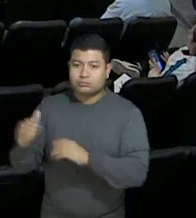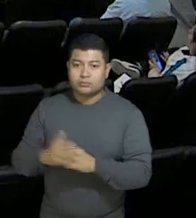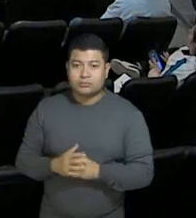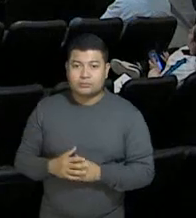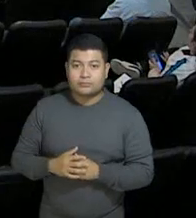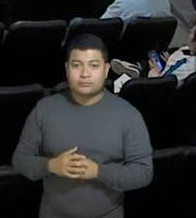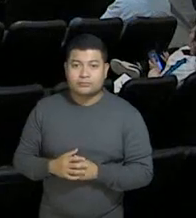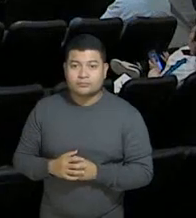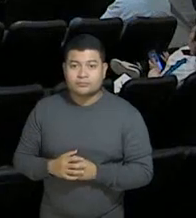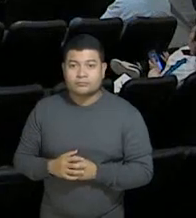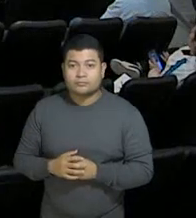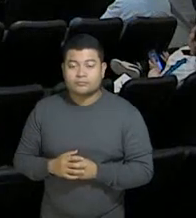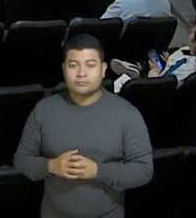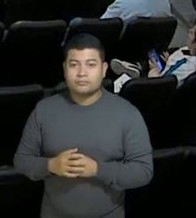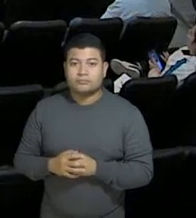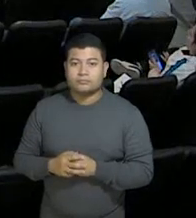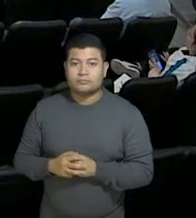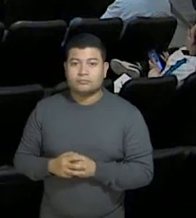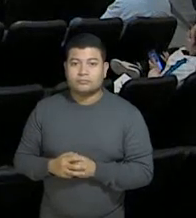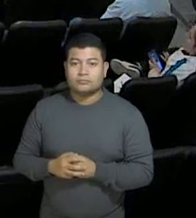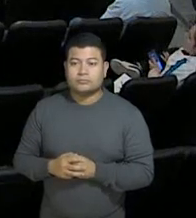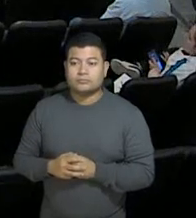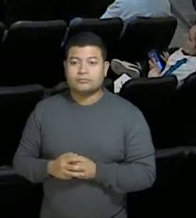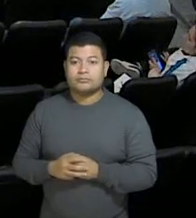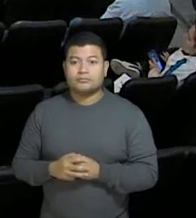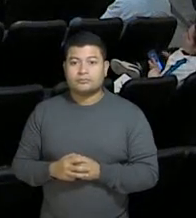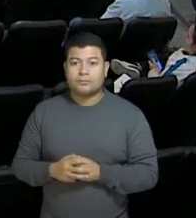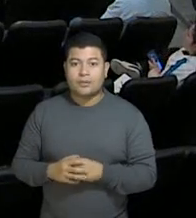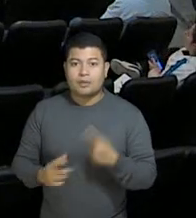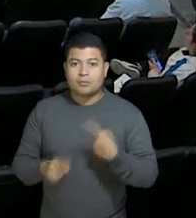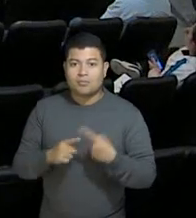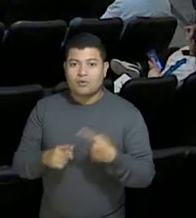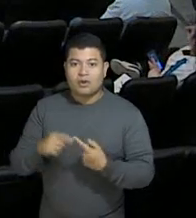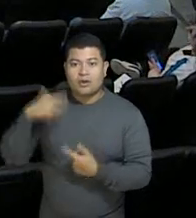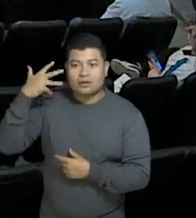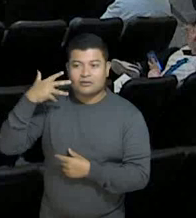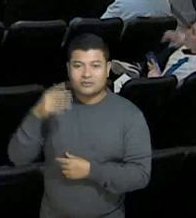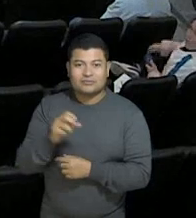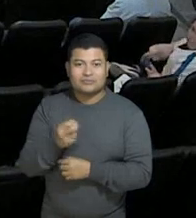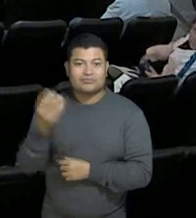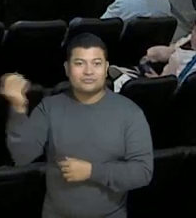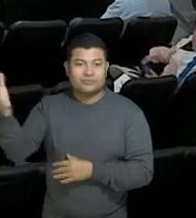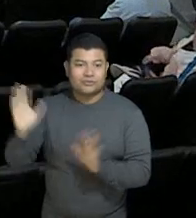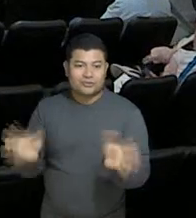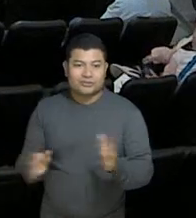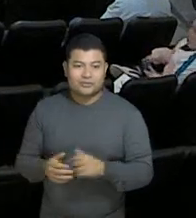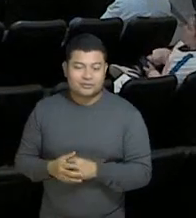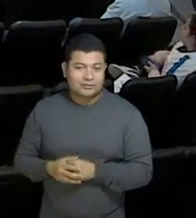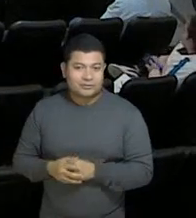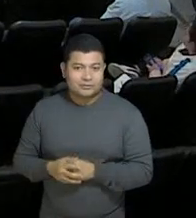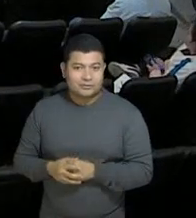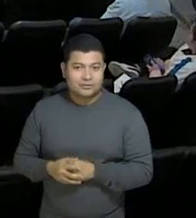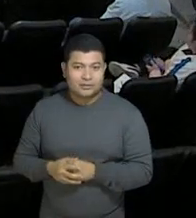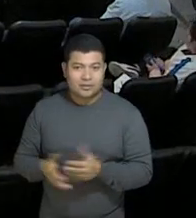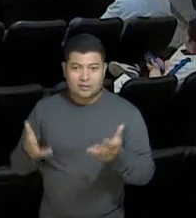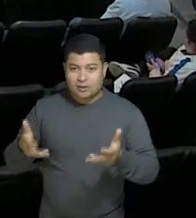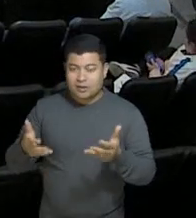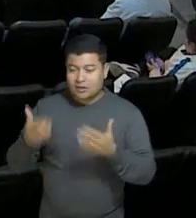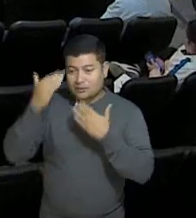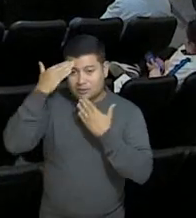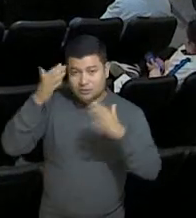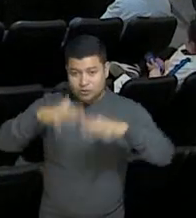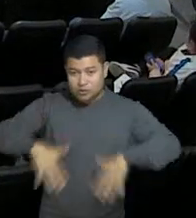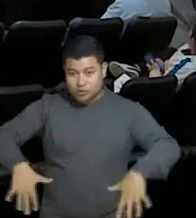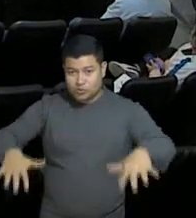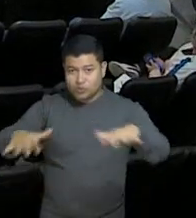esqueci de pegar com ela. Tá? Combinado? Eu queria agradecer a presença de todos vocês.